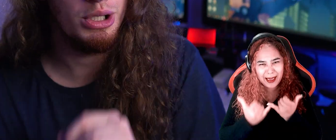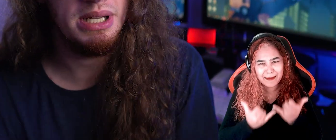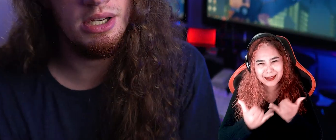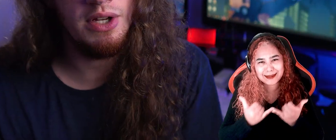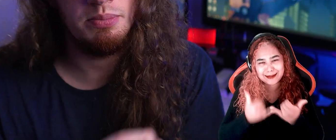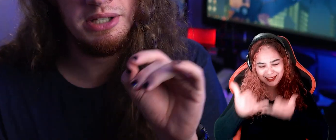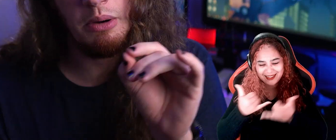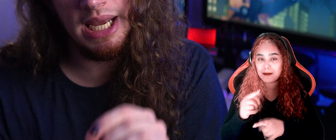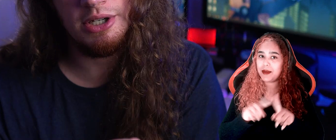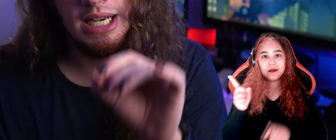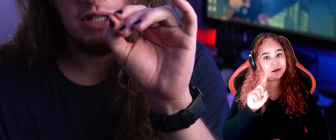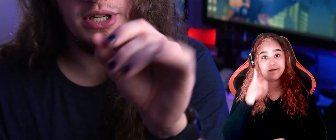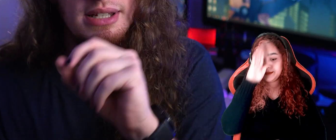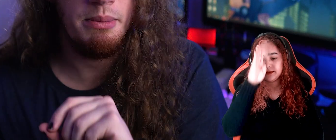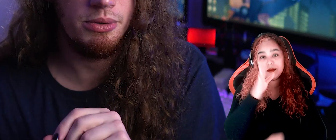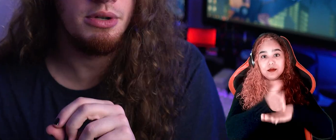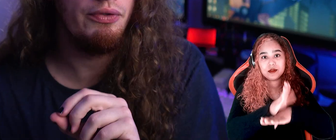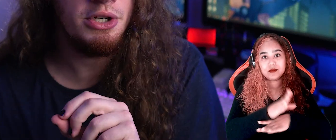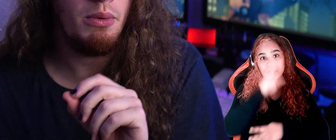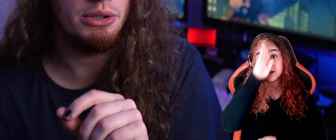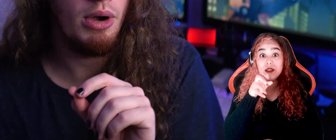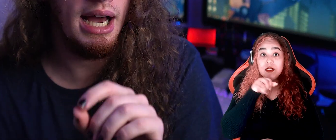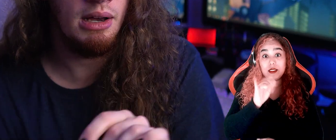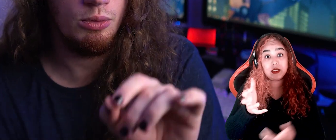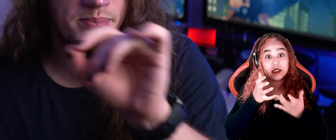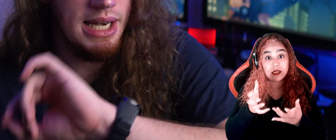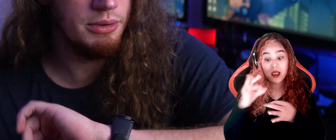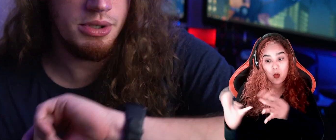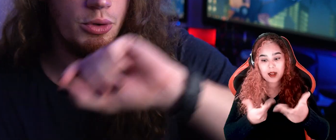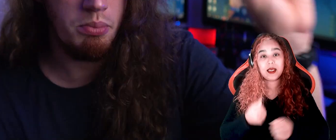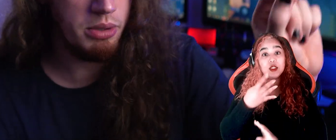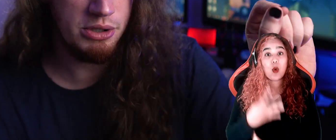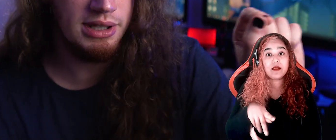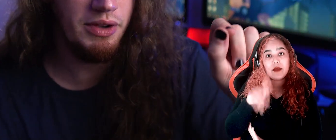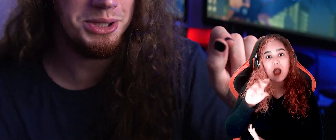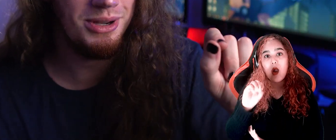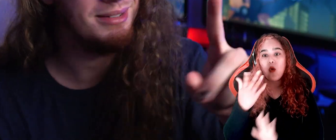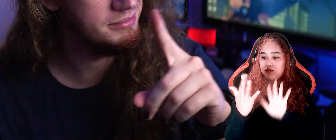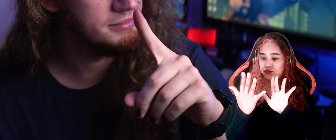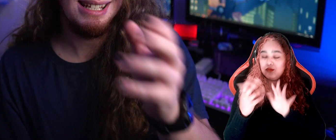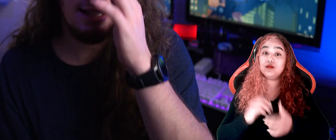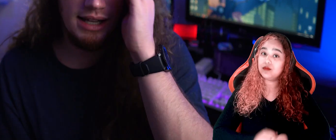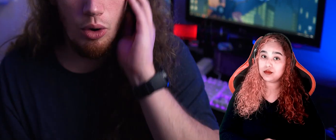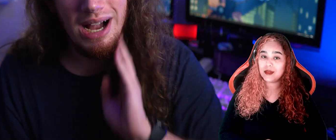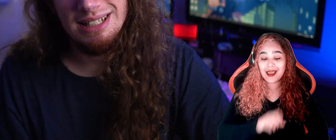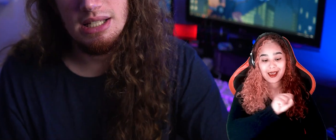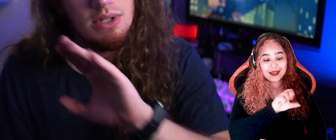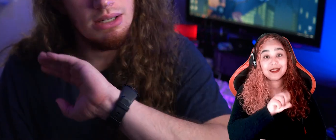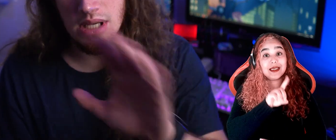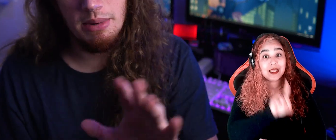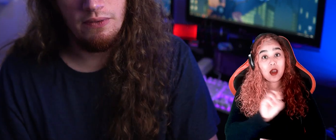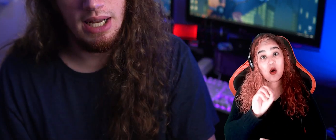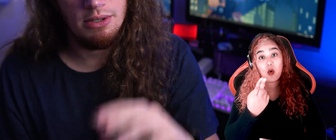mas não, isso ajuda para assistir vídeos. Principalmente se você quiser reproduzir um vídeo em 4K ou espelhando o seu notebook para a sua TV 4K. SSD ou